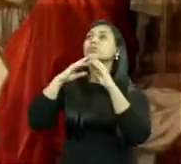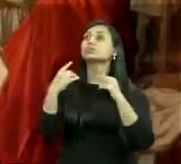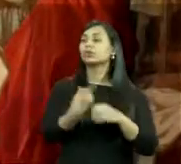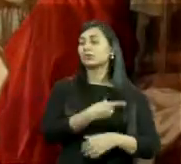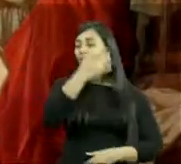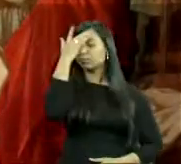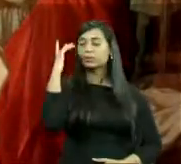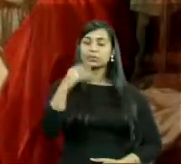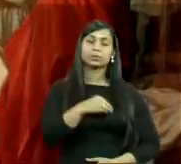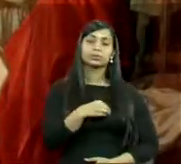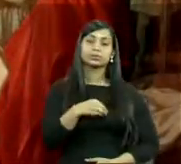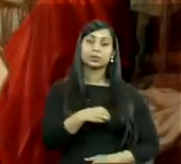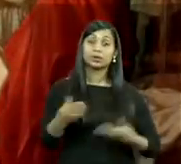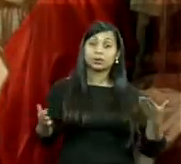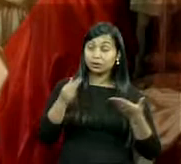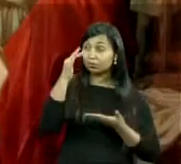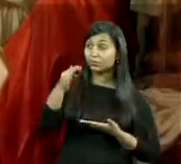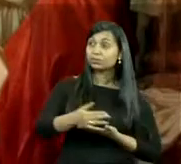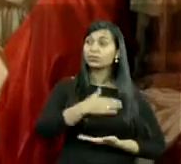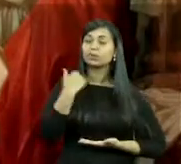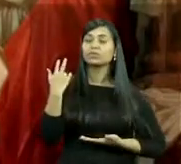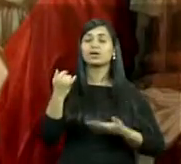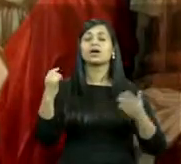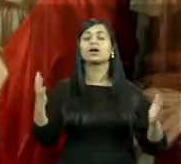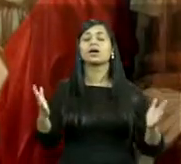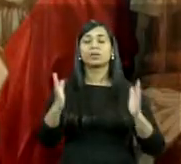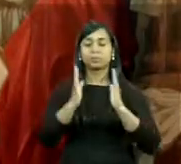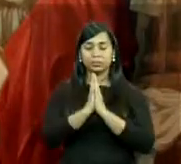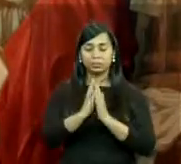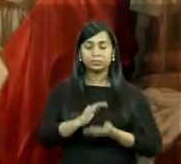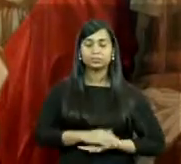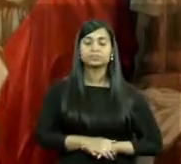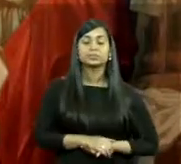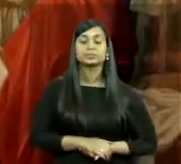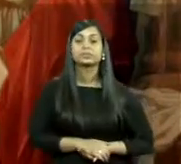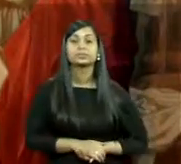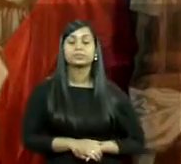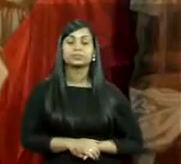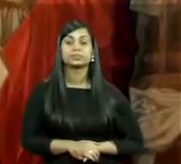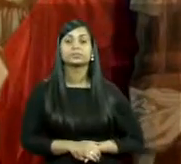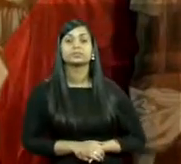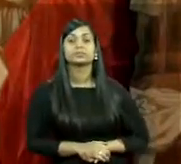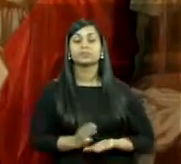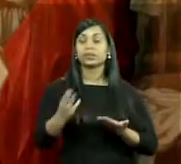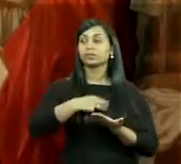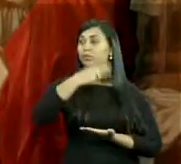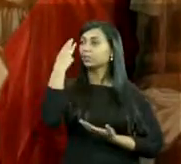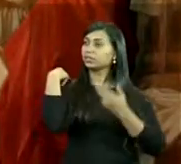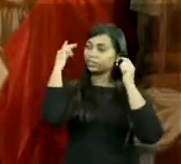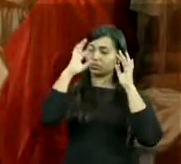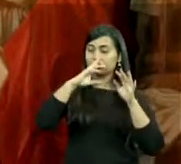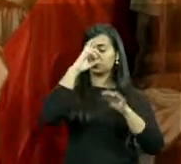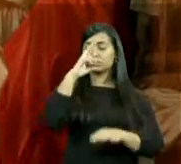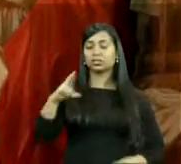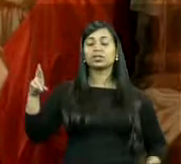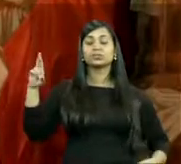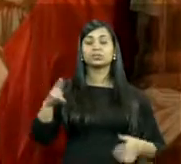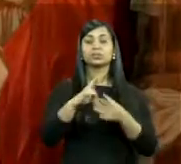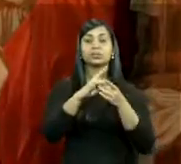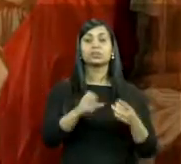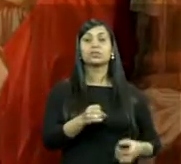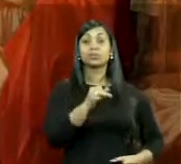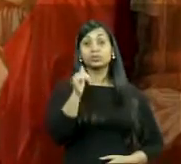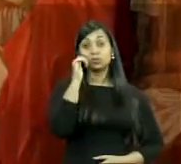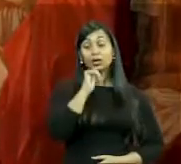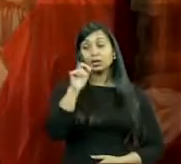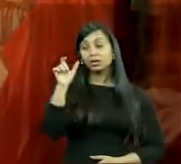de Deus, rogai por nós, pecadores, agora e na hora de nossa morte. Amém. Ave Maria, cheia de graça, o